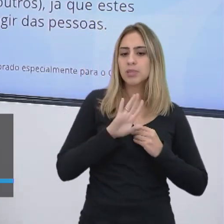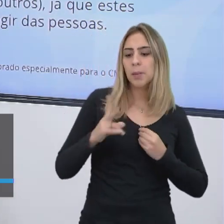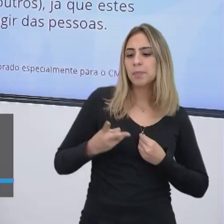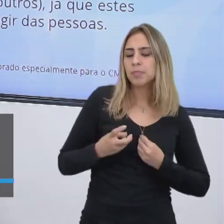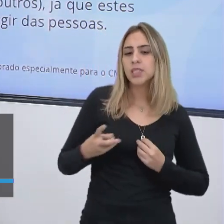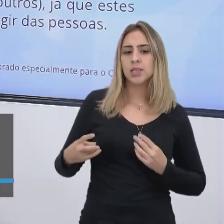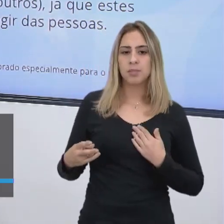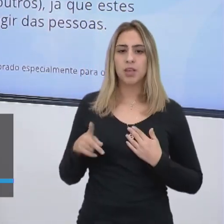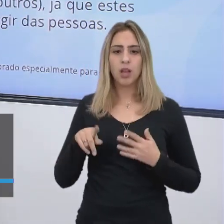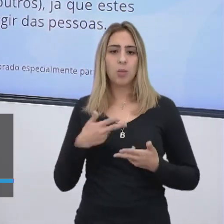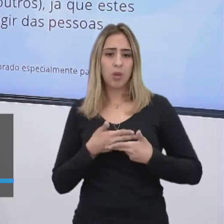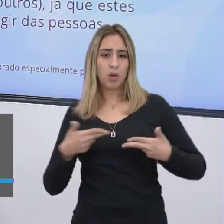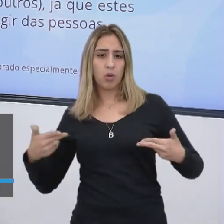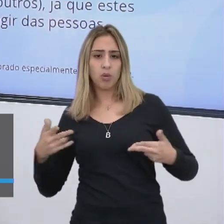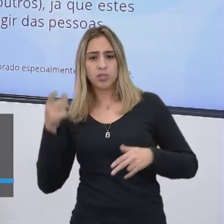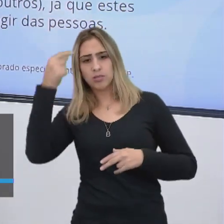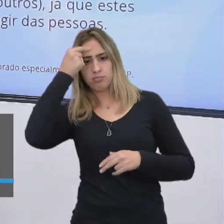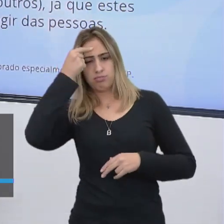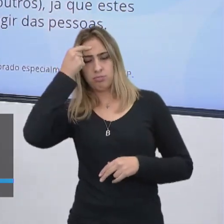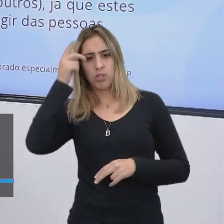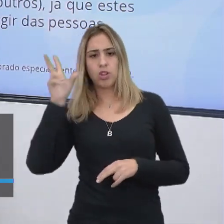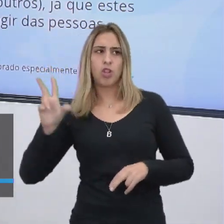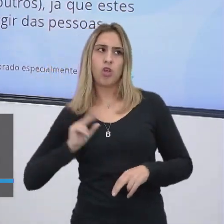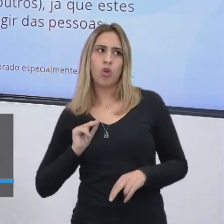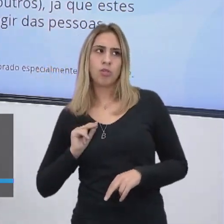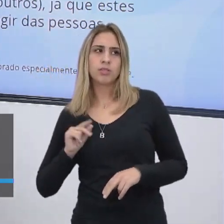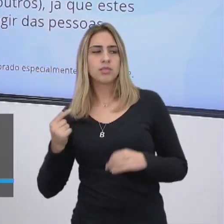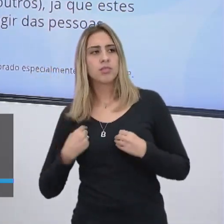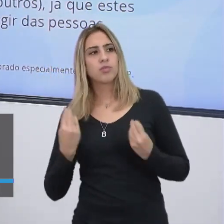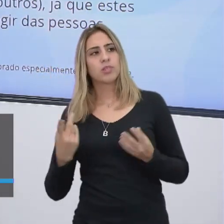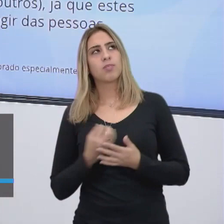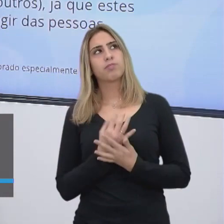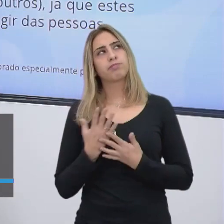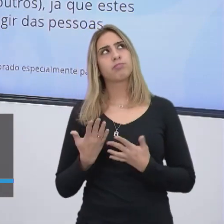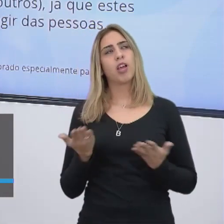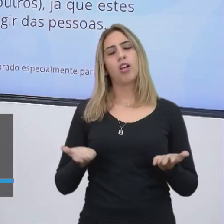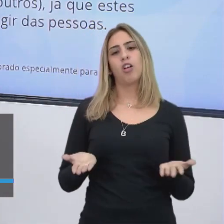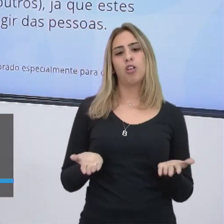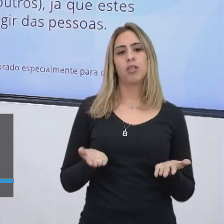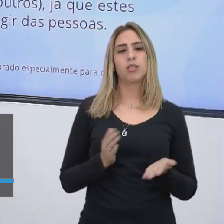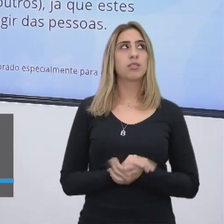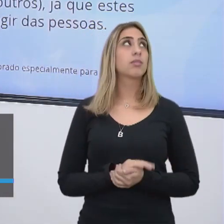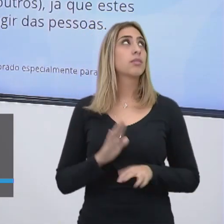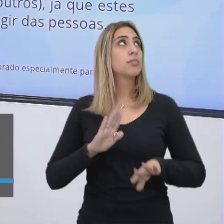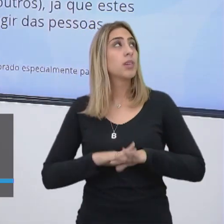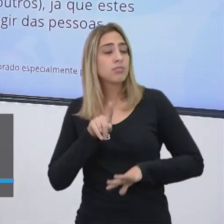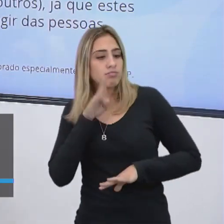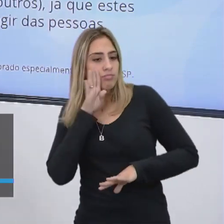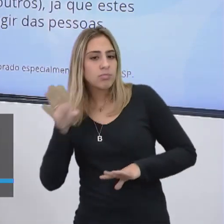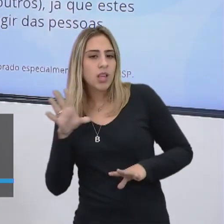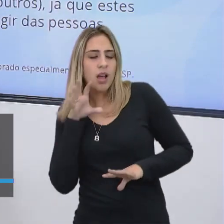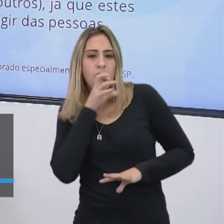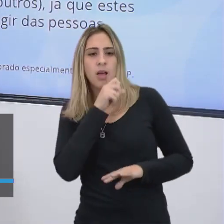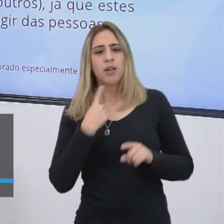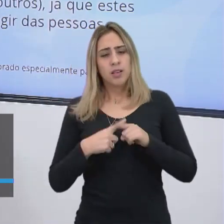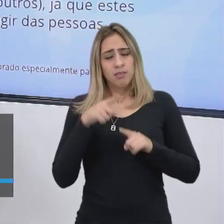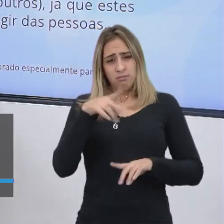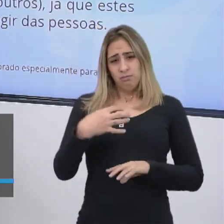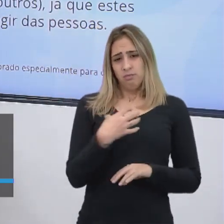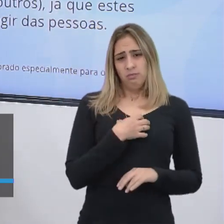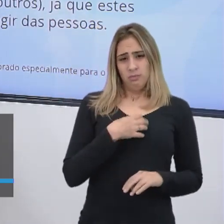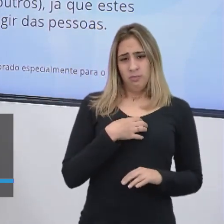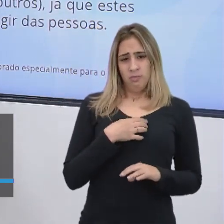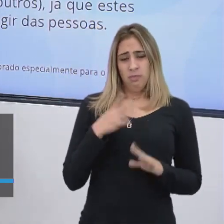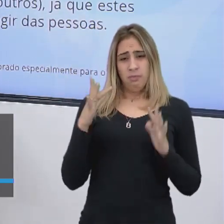perceber. Não é uma coisa consciente. Nossa, vou dar essa punchline agora. Sai automático. Porque justamente